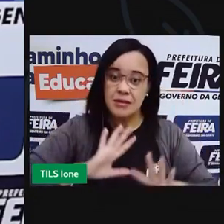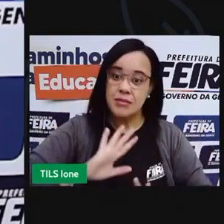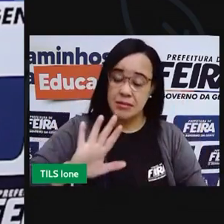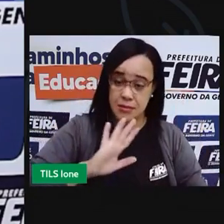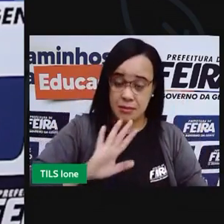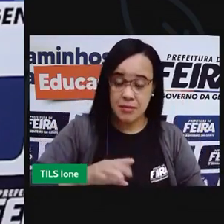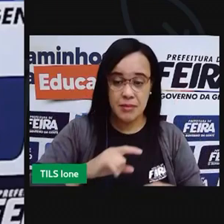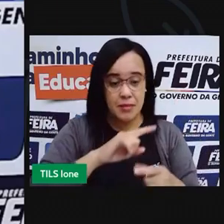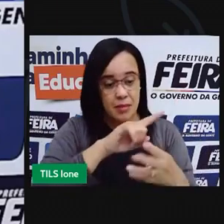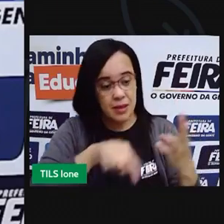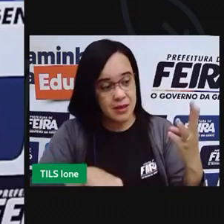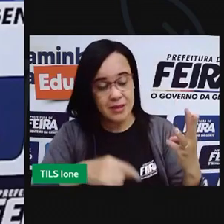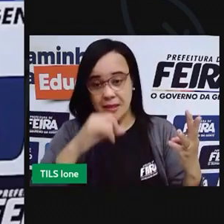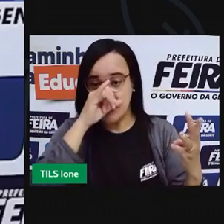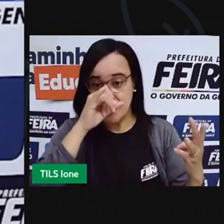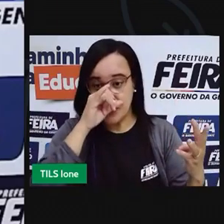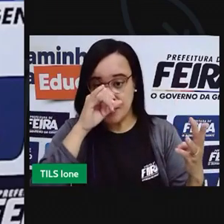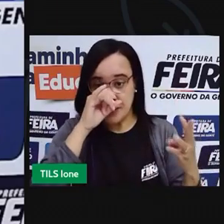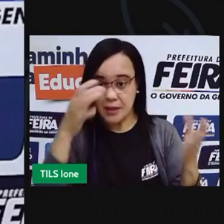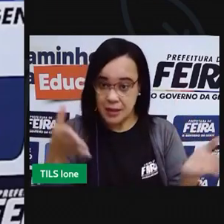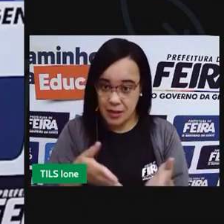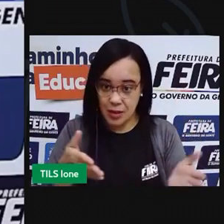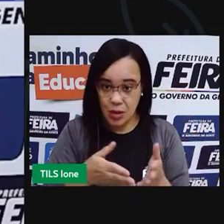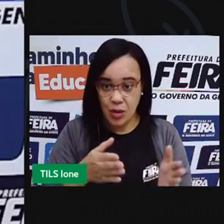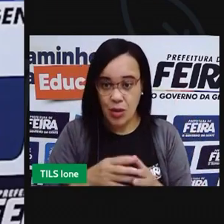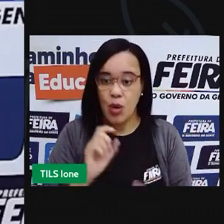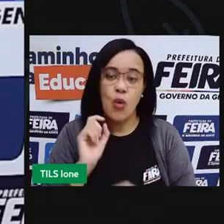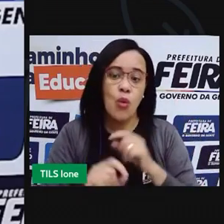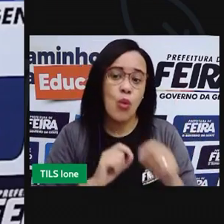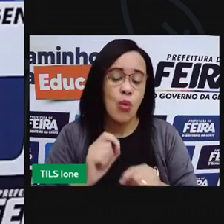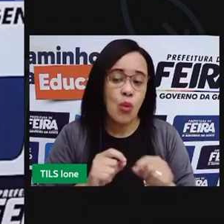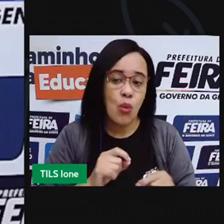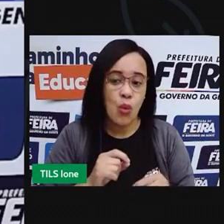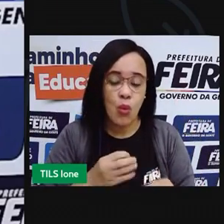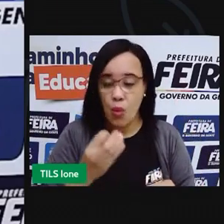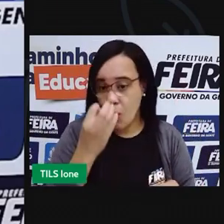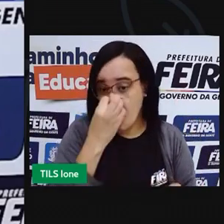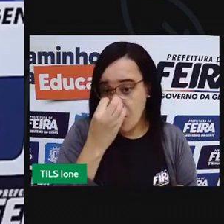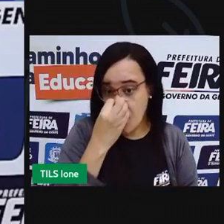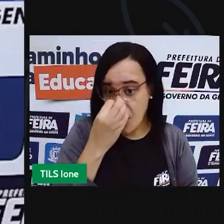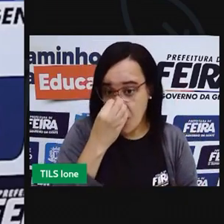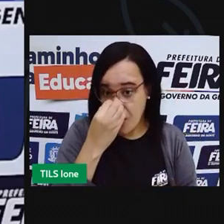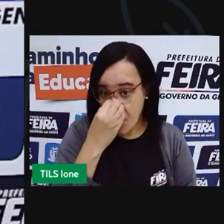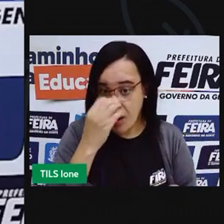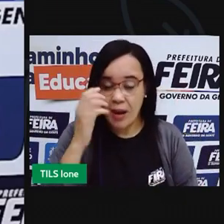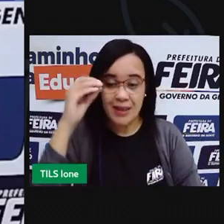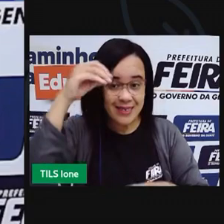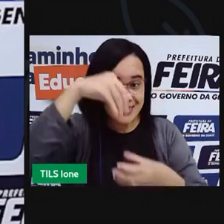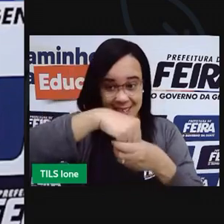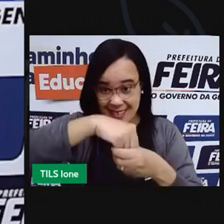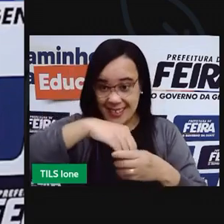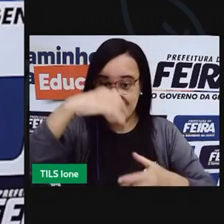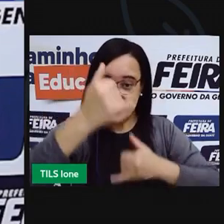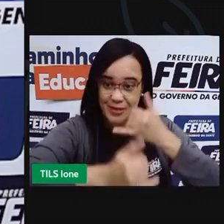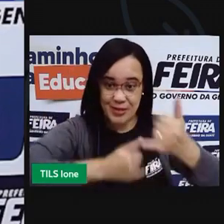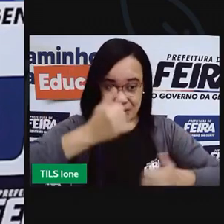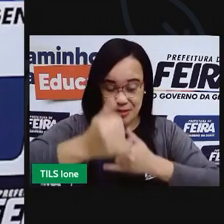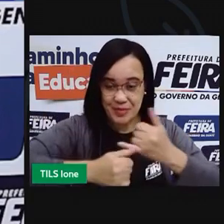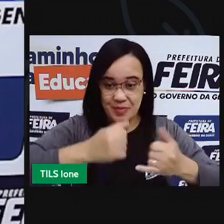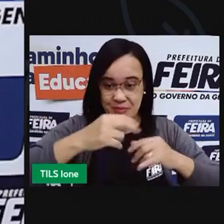estão em um circo, e eles brincam com o lobo. Lá na outra história, na